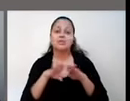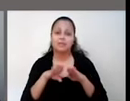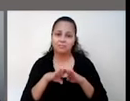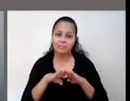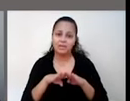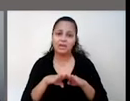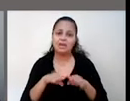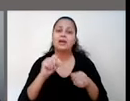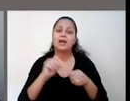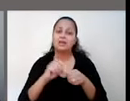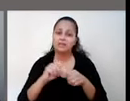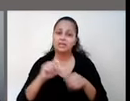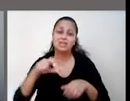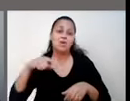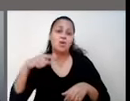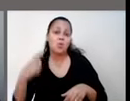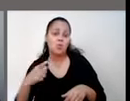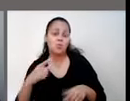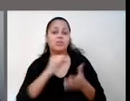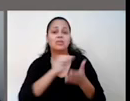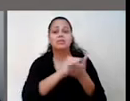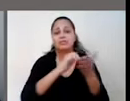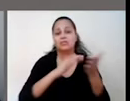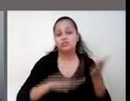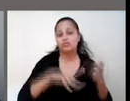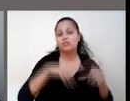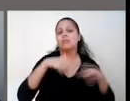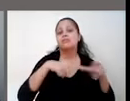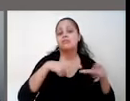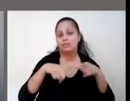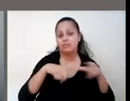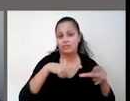outras ocupações além do comércio, né?